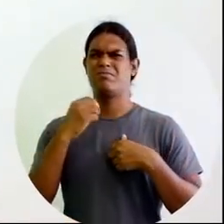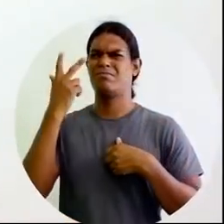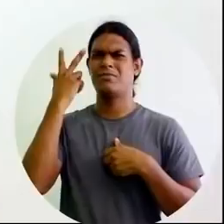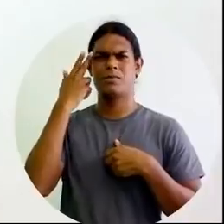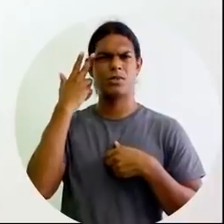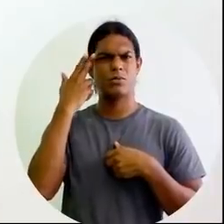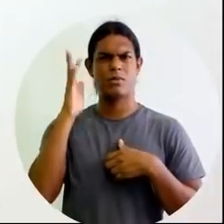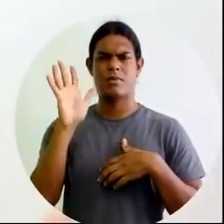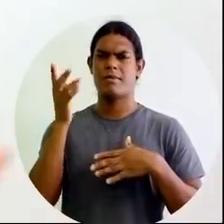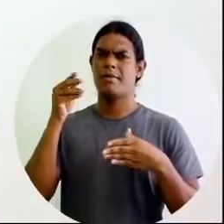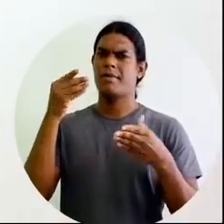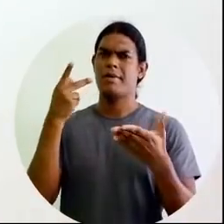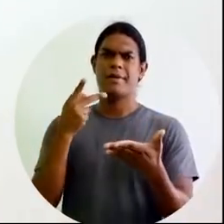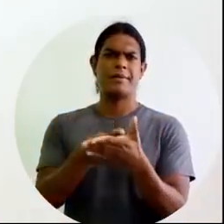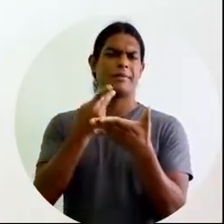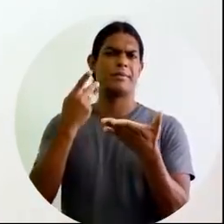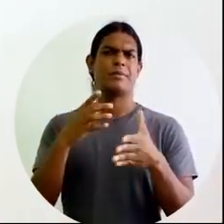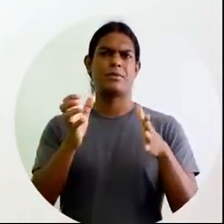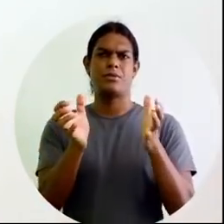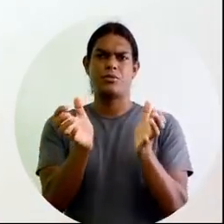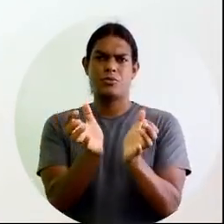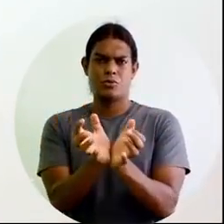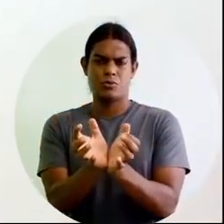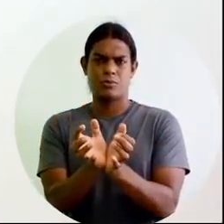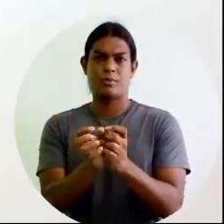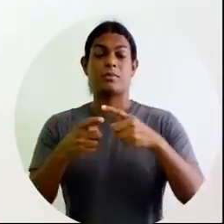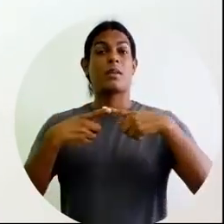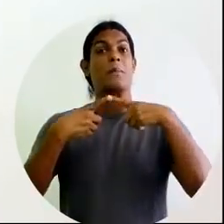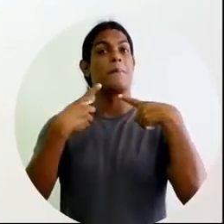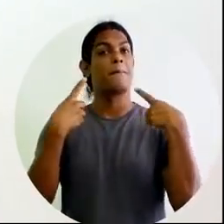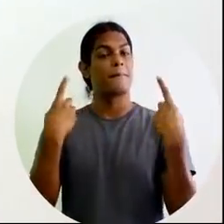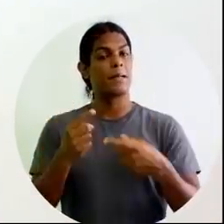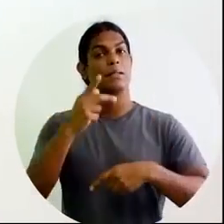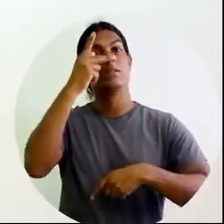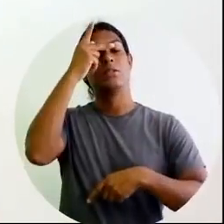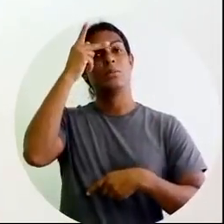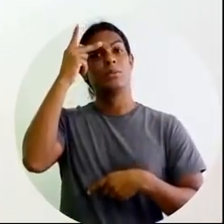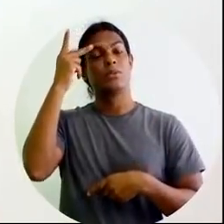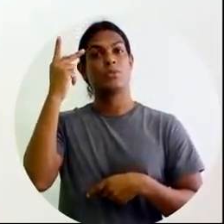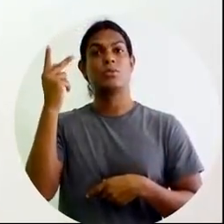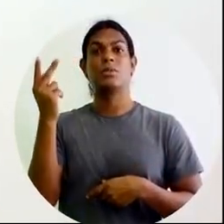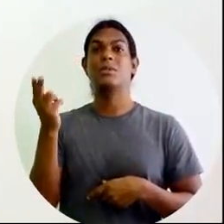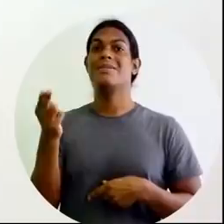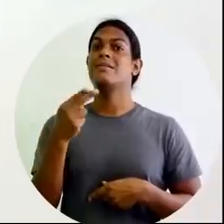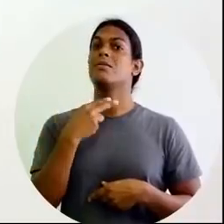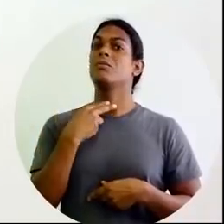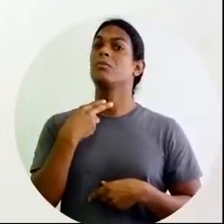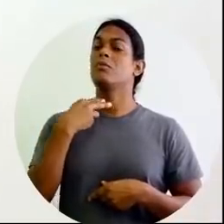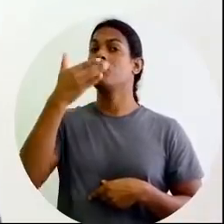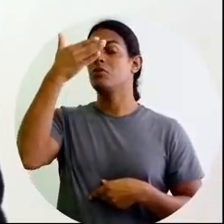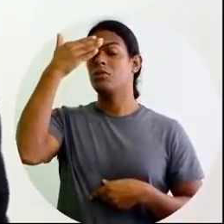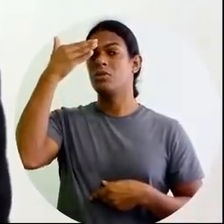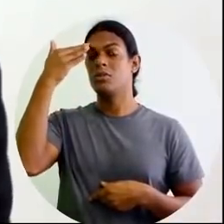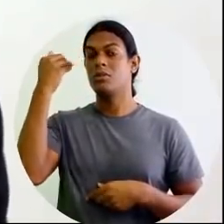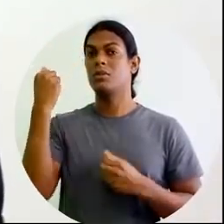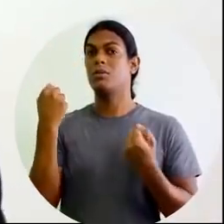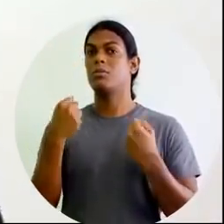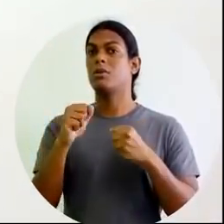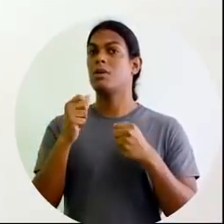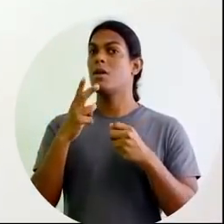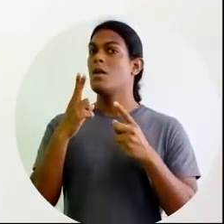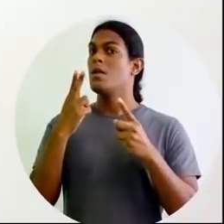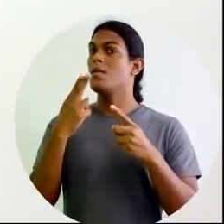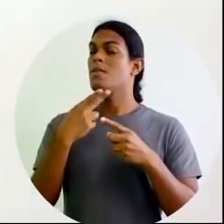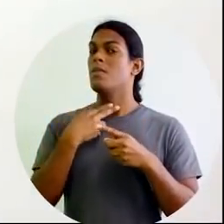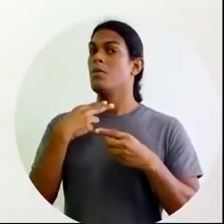natural acontecer no grupo. Porém, as pessoas não podem esquecer que elas não podem perder o